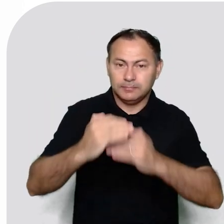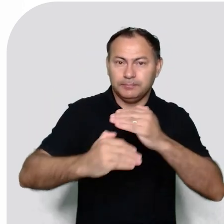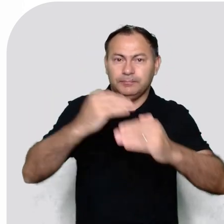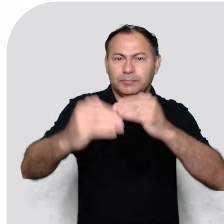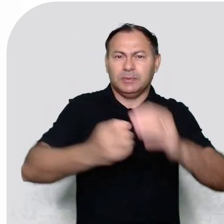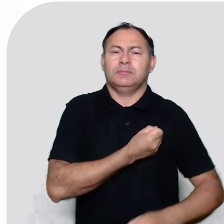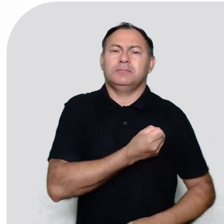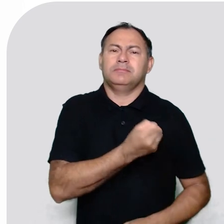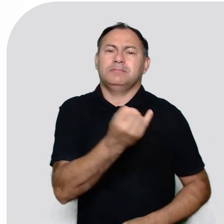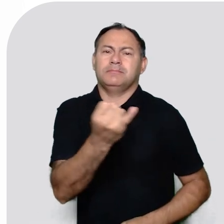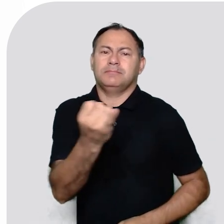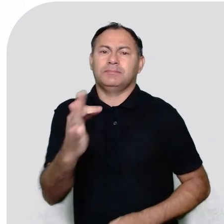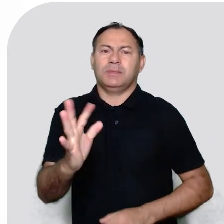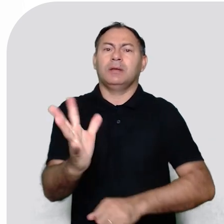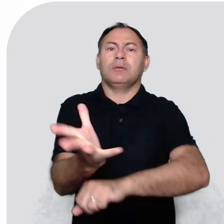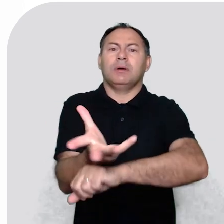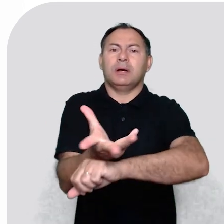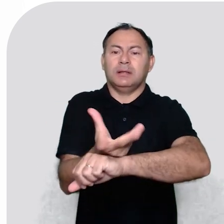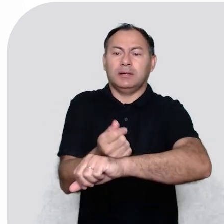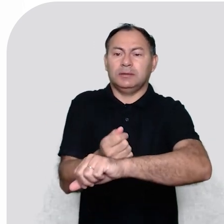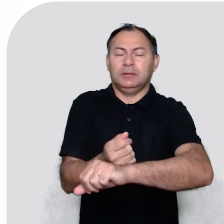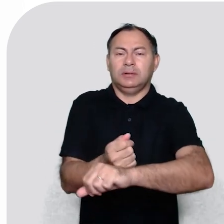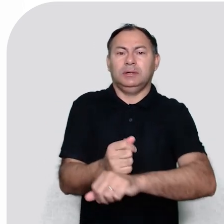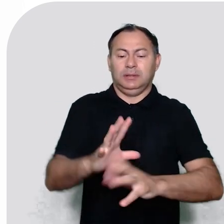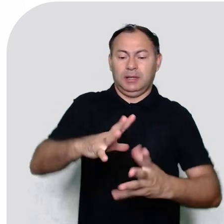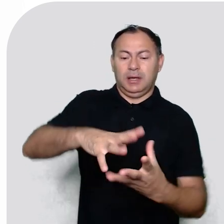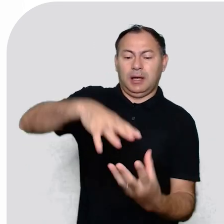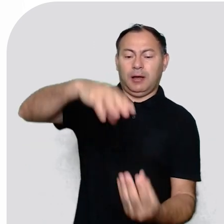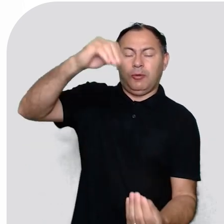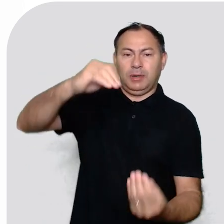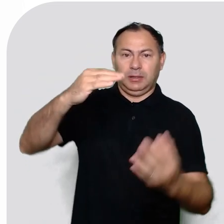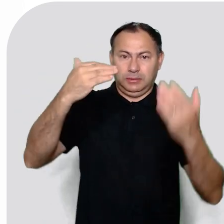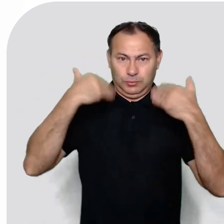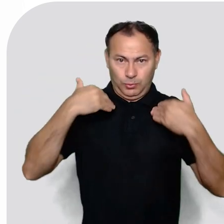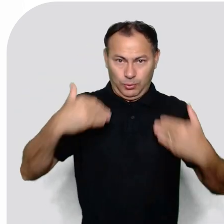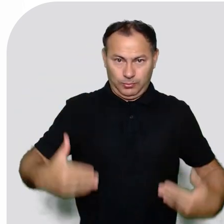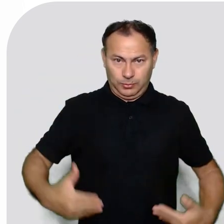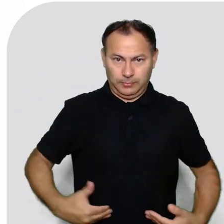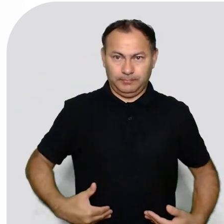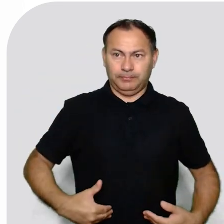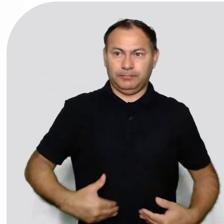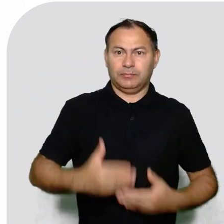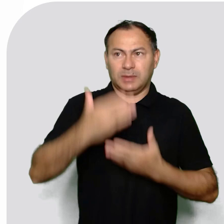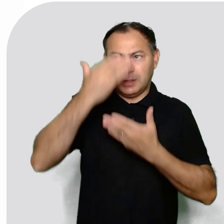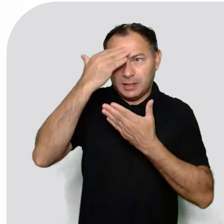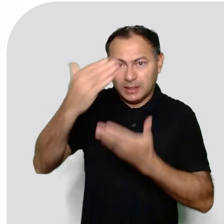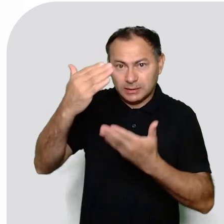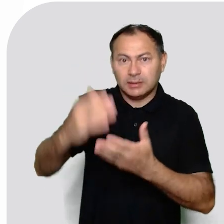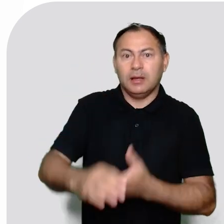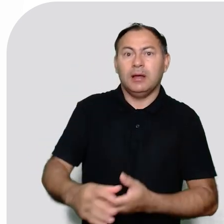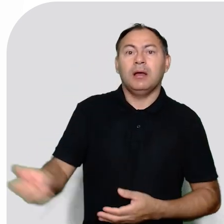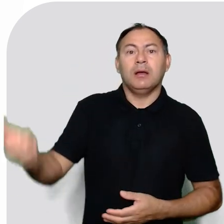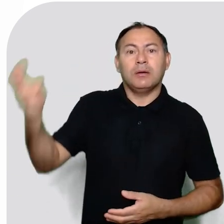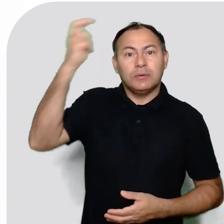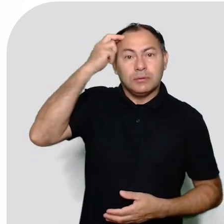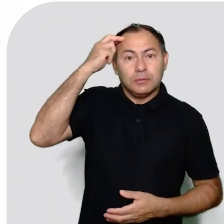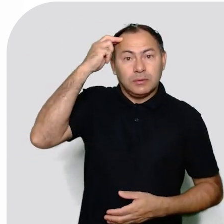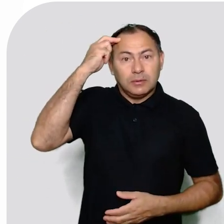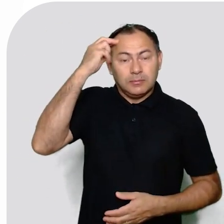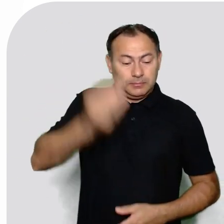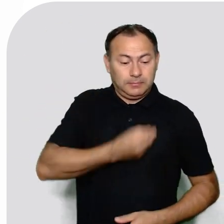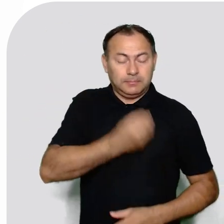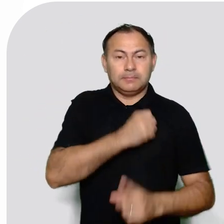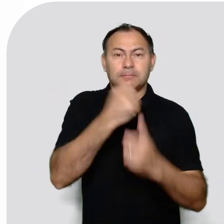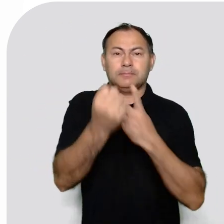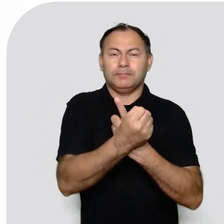as múltiplas qualidades da alma e do corpo. Graças à cultura, a vida social se torna